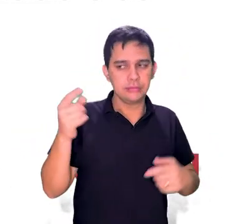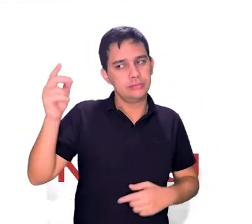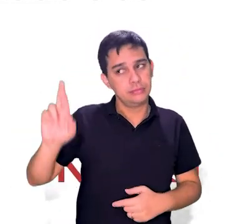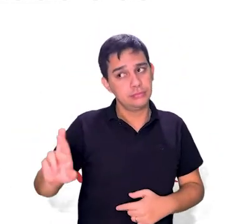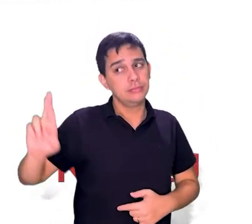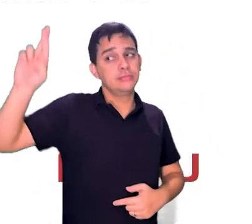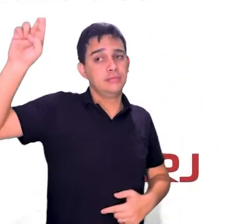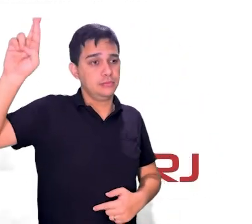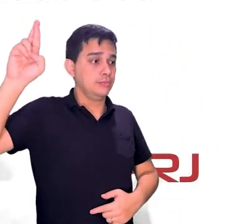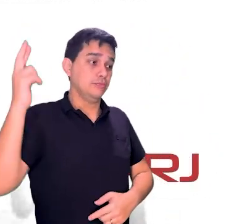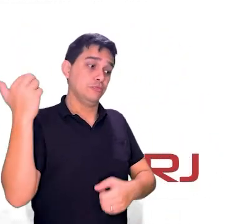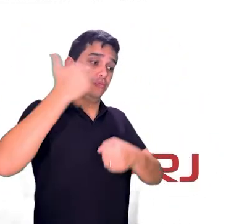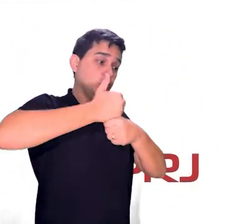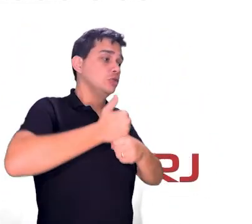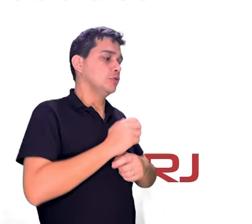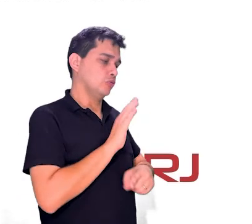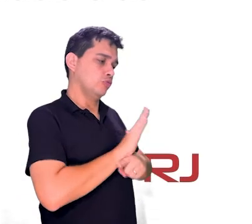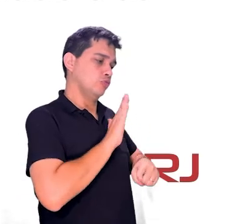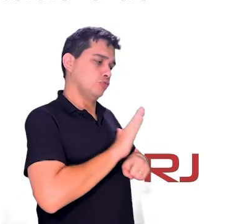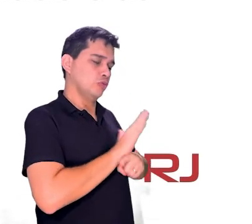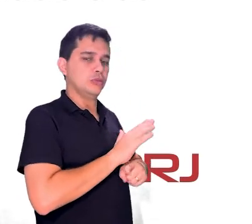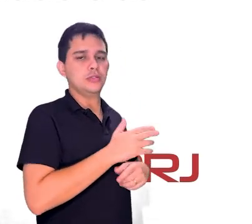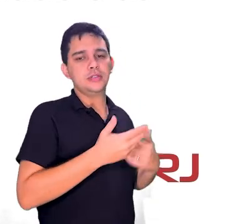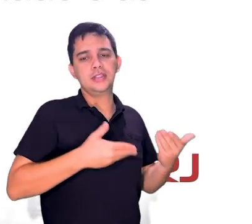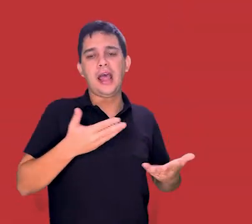e as consequências de suas ações.